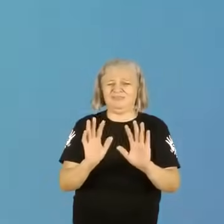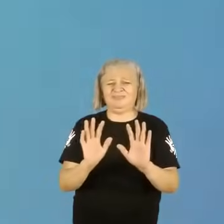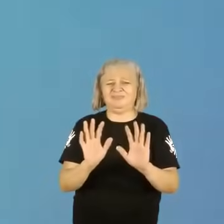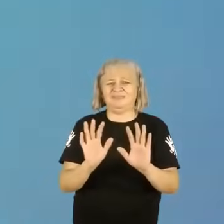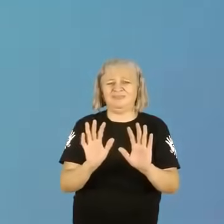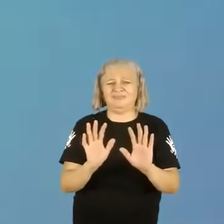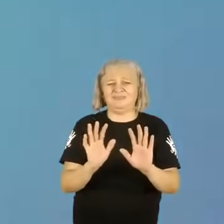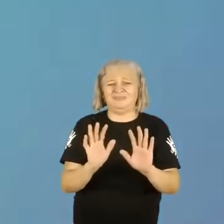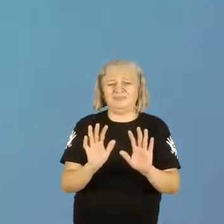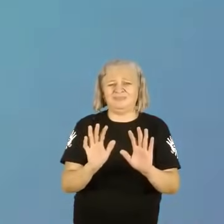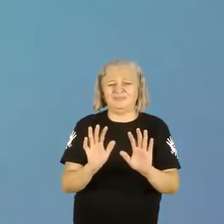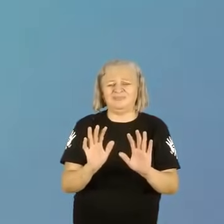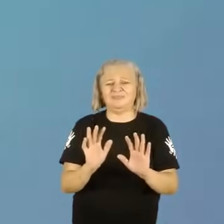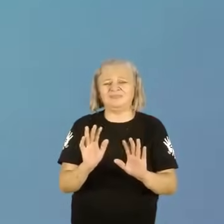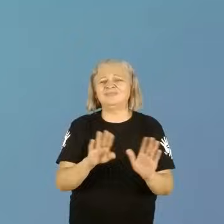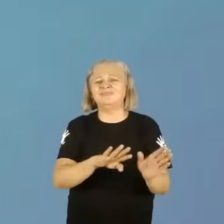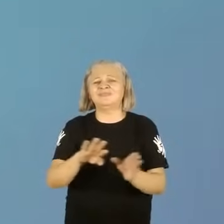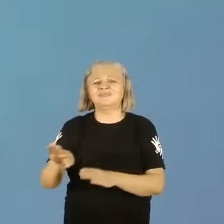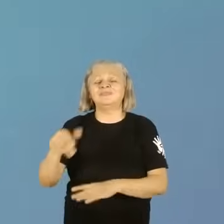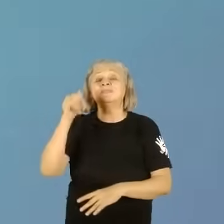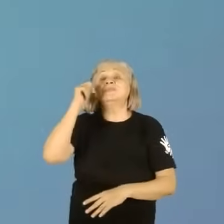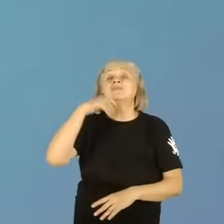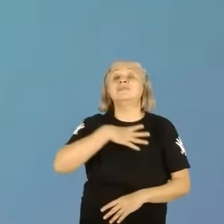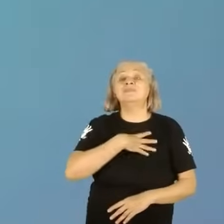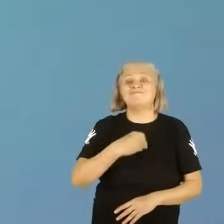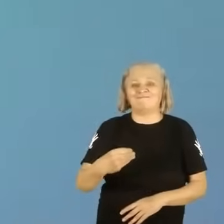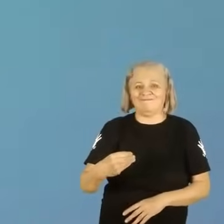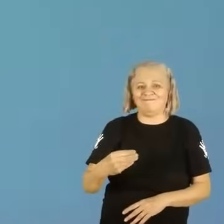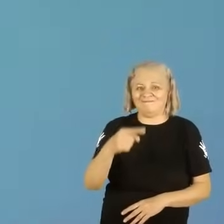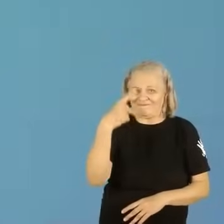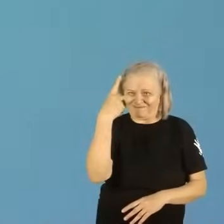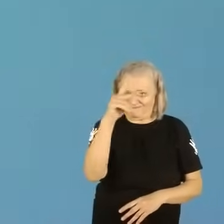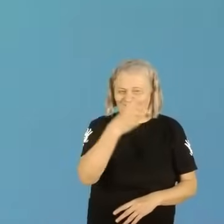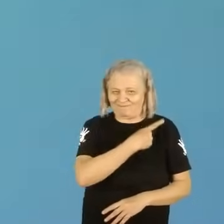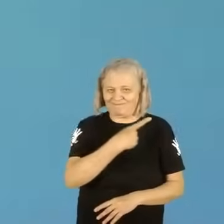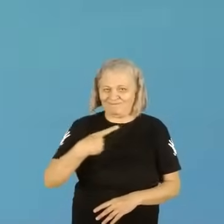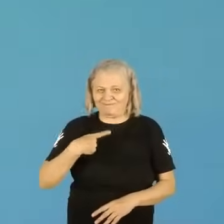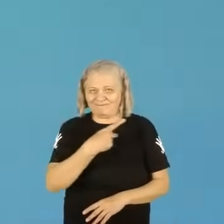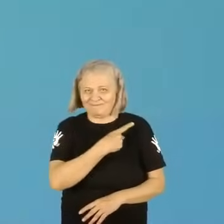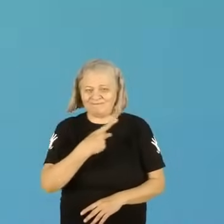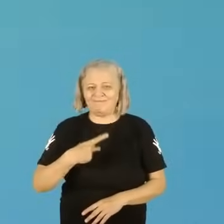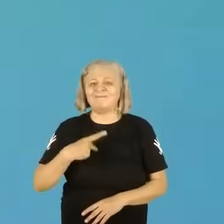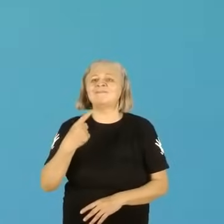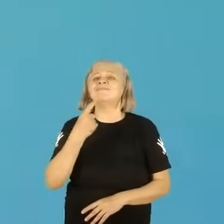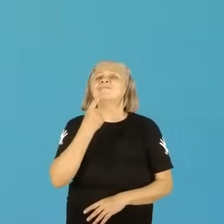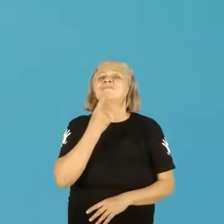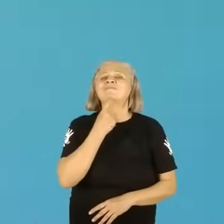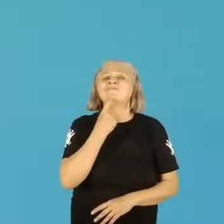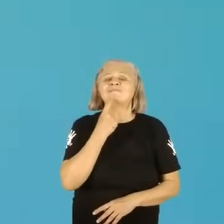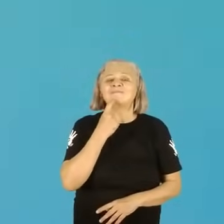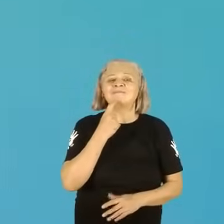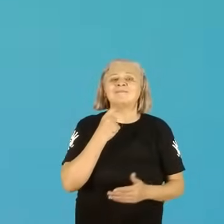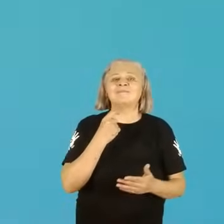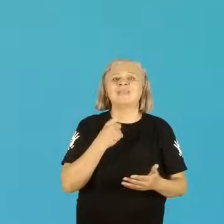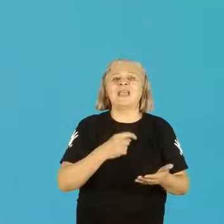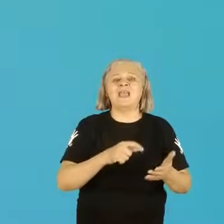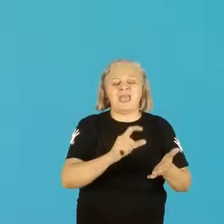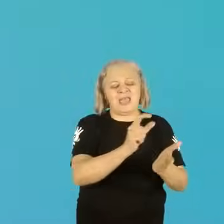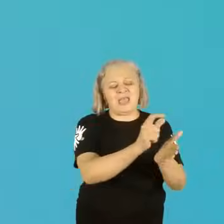Minha filha tirou carta, segunda-feira, a mais nova. As ruas de Campinas estão mais